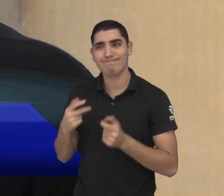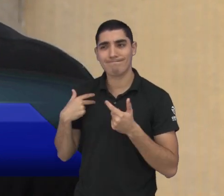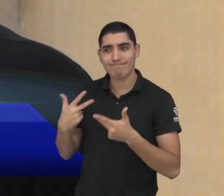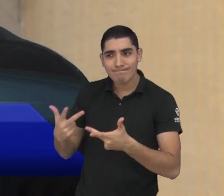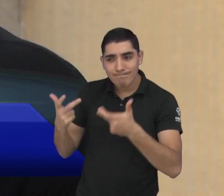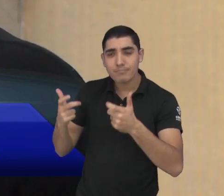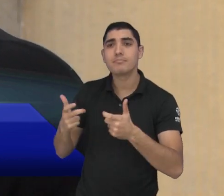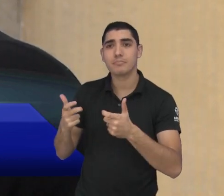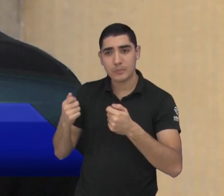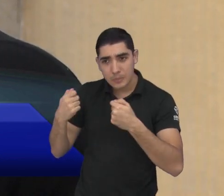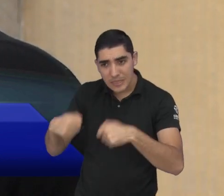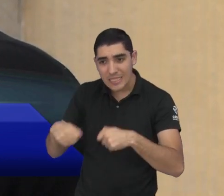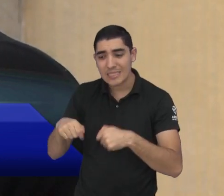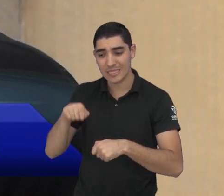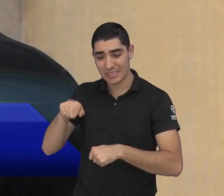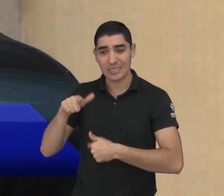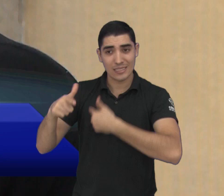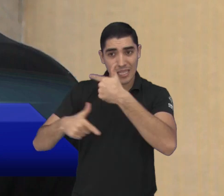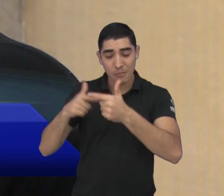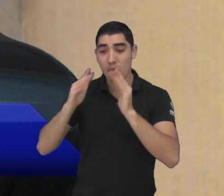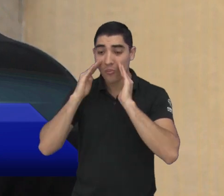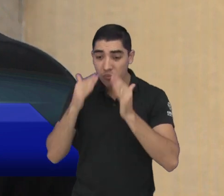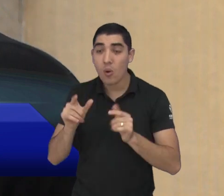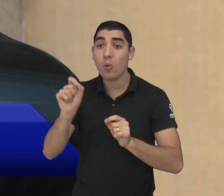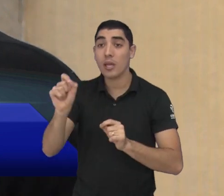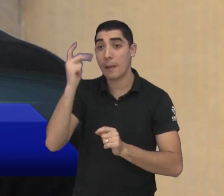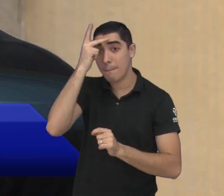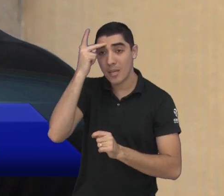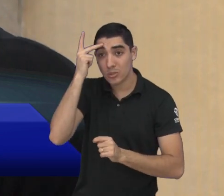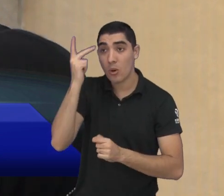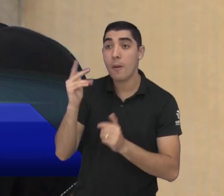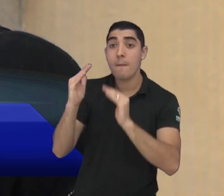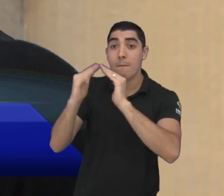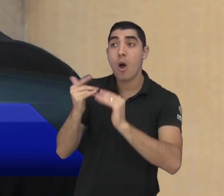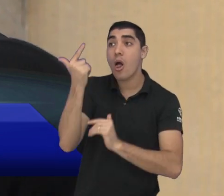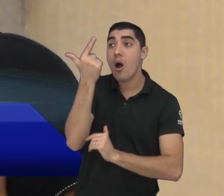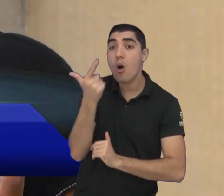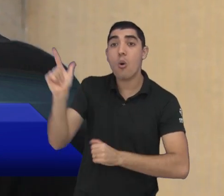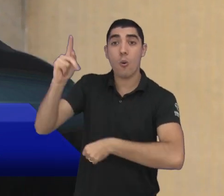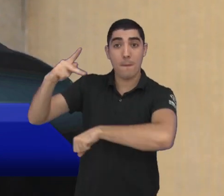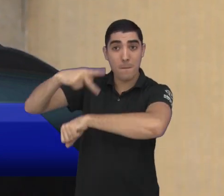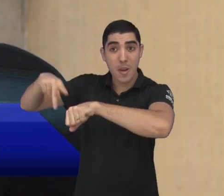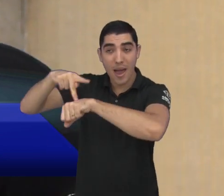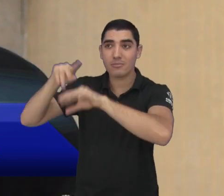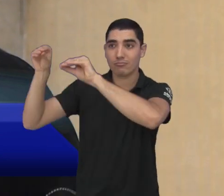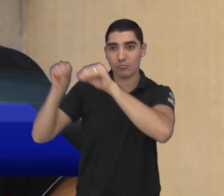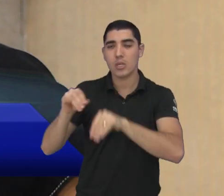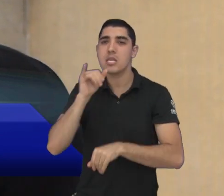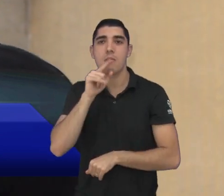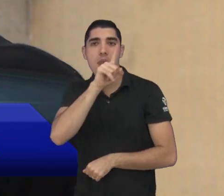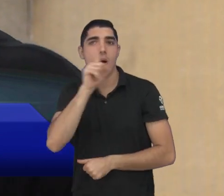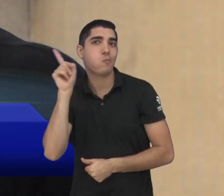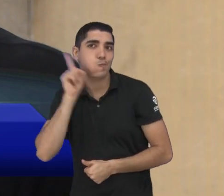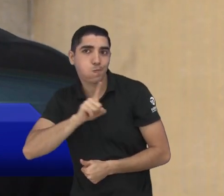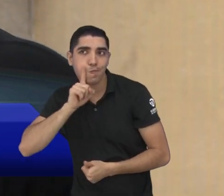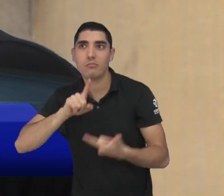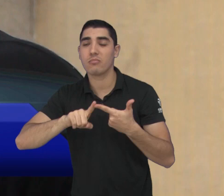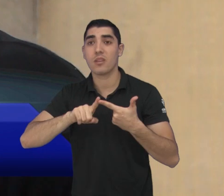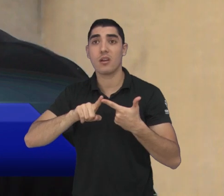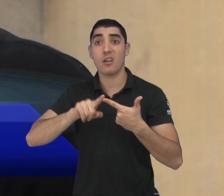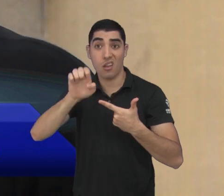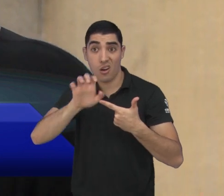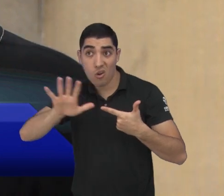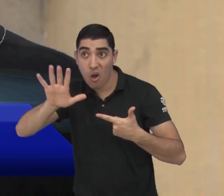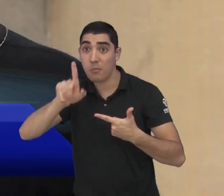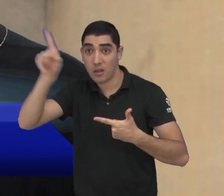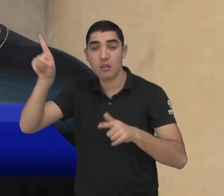necessidade de pensar esse mercado de trabalho voltado a imigrantes. Né? Os imigrantes, tanto nos Estados Unidos quanto em vários países da